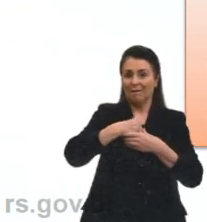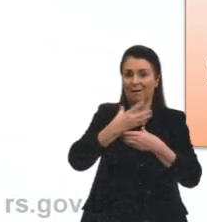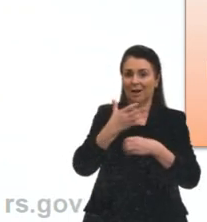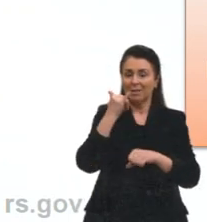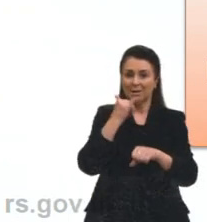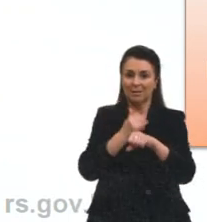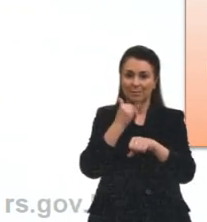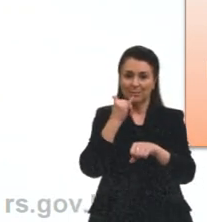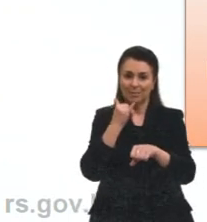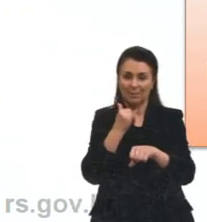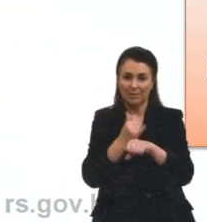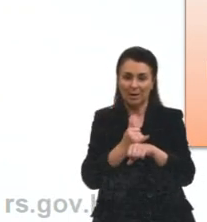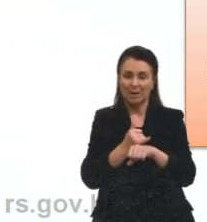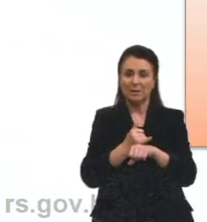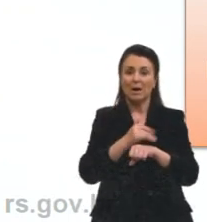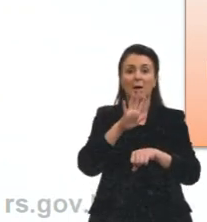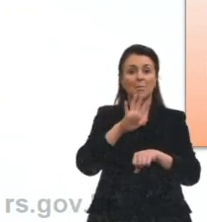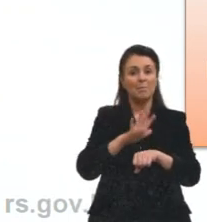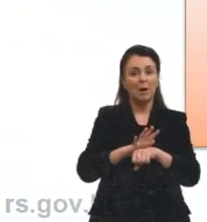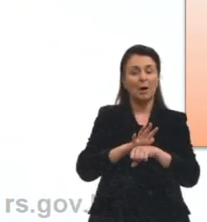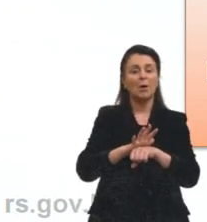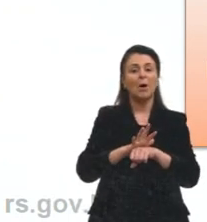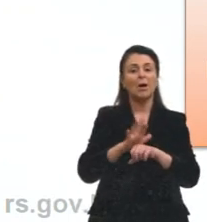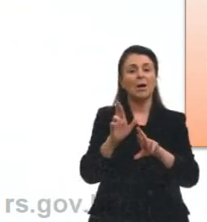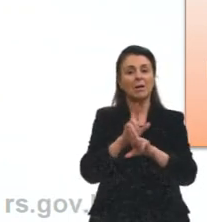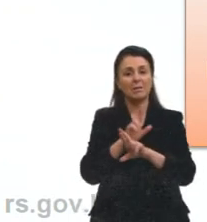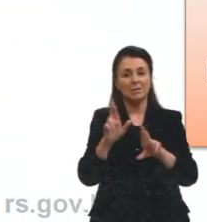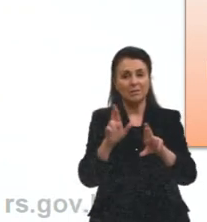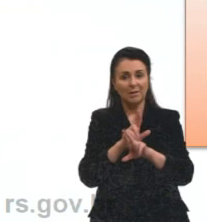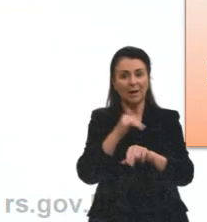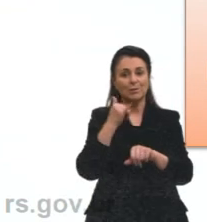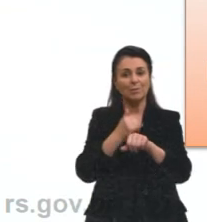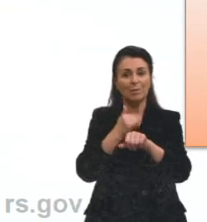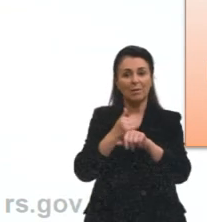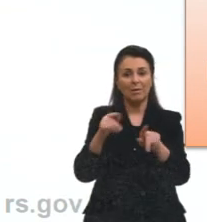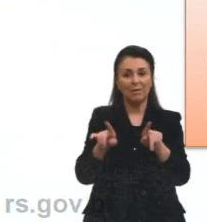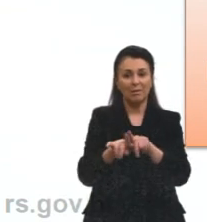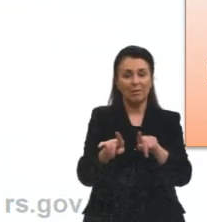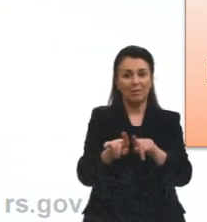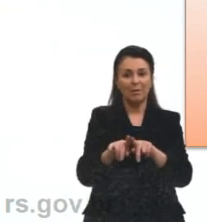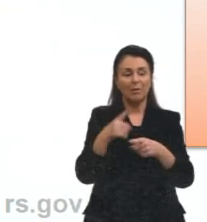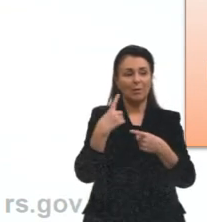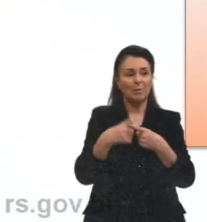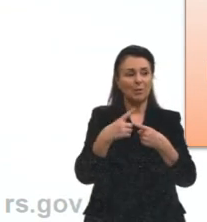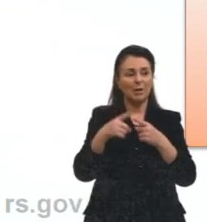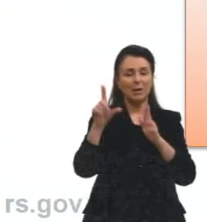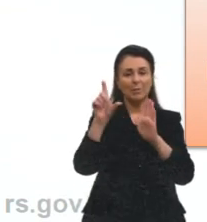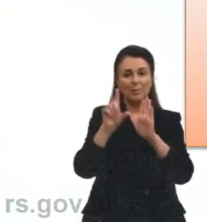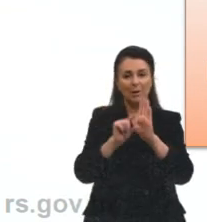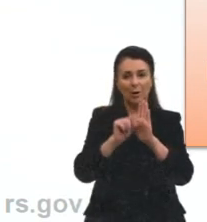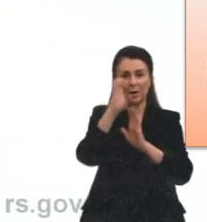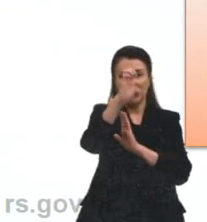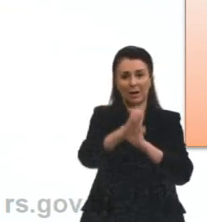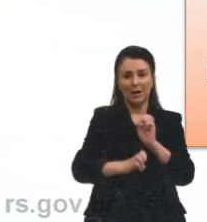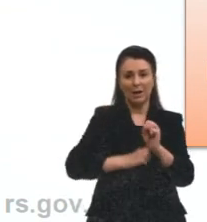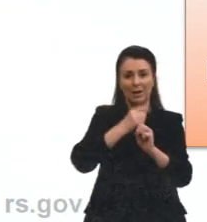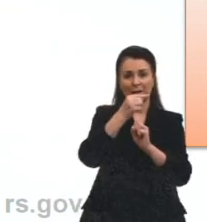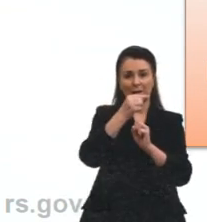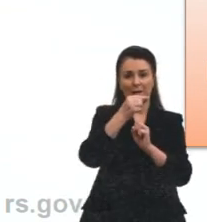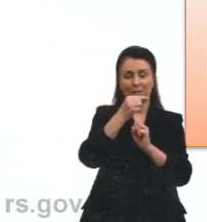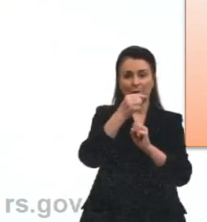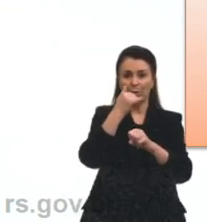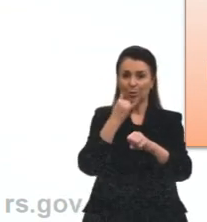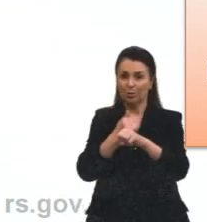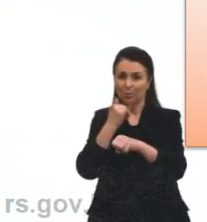metálico e maior reatividade química do Metal tá porque menor eletronegatividade e